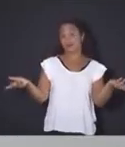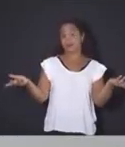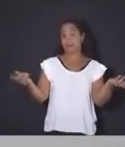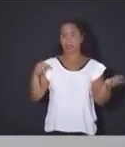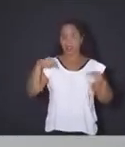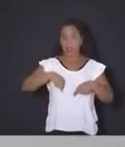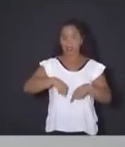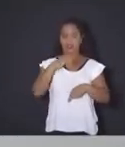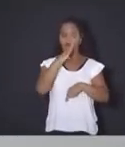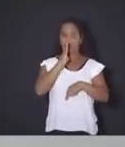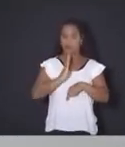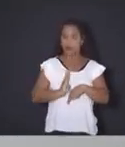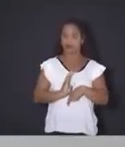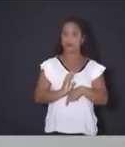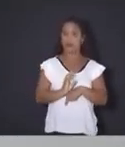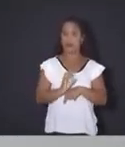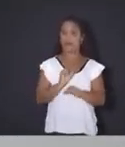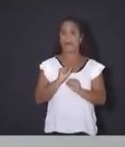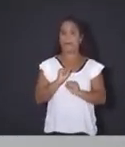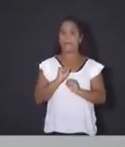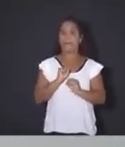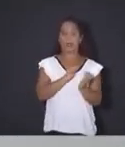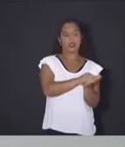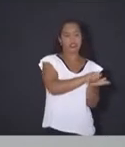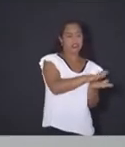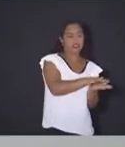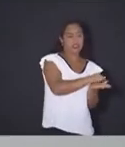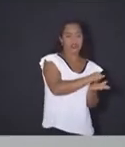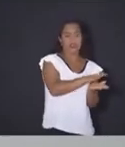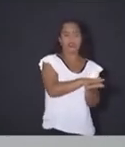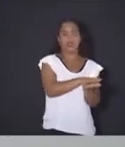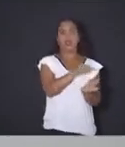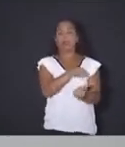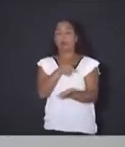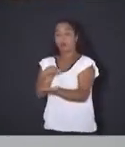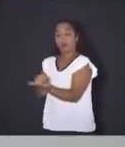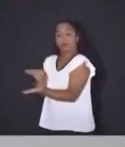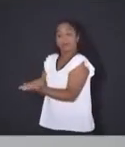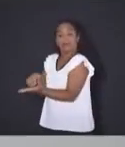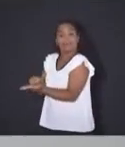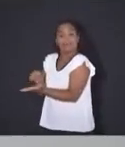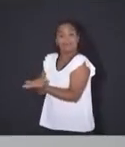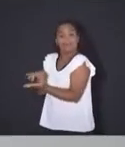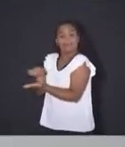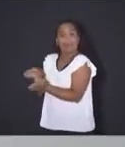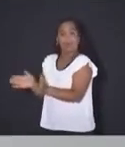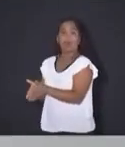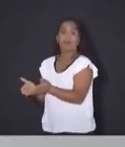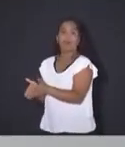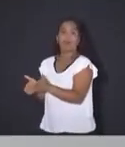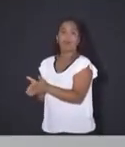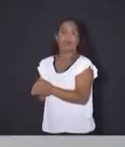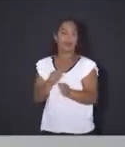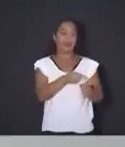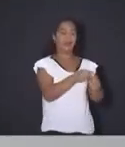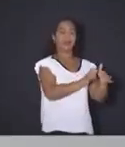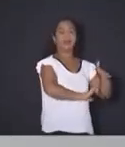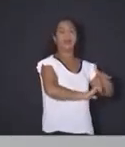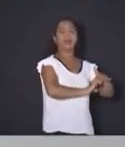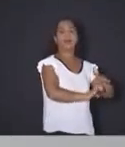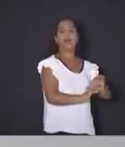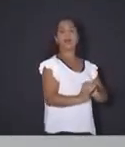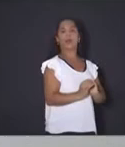brasil cobrar o maximo impostos dos mais pobres isentar os mais ricos ou pode fazer uma política